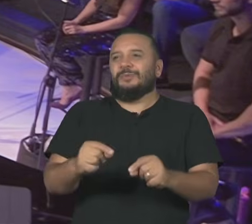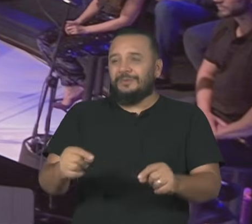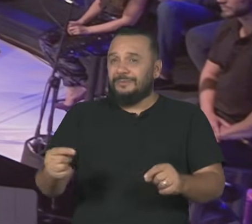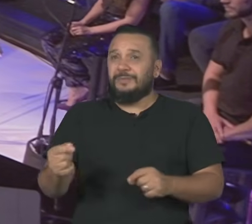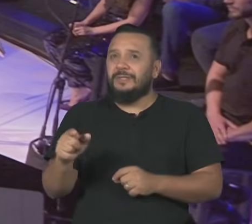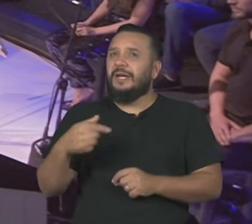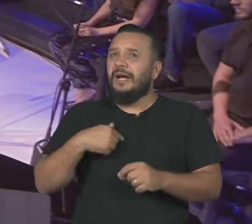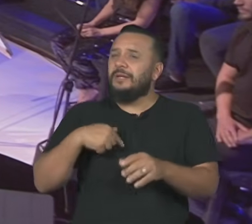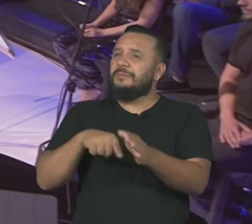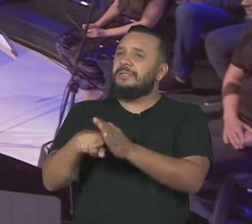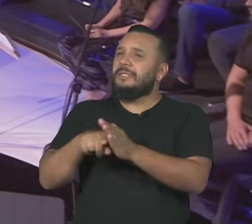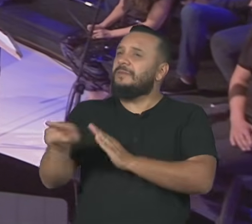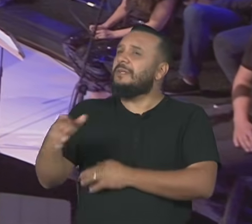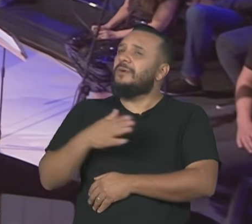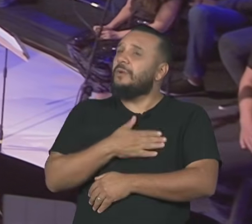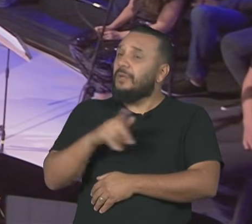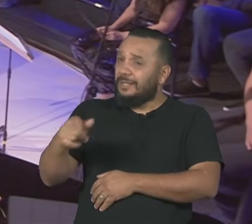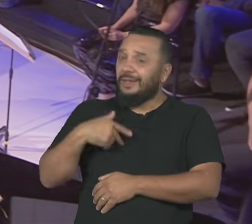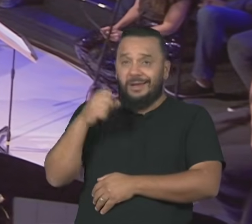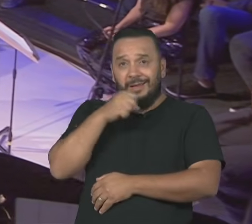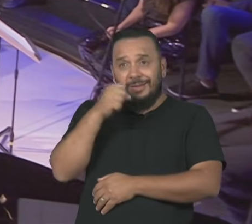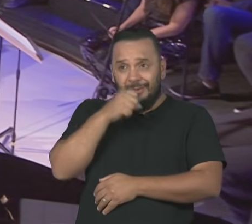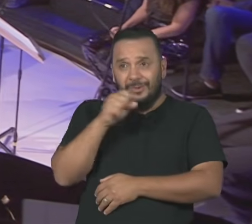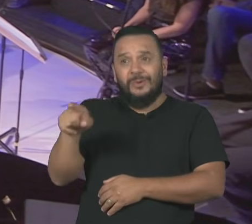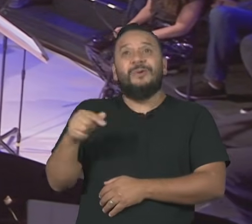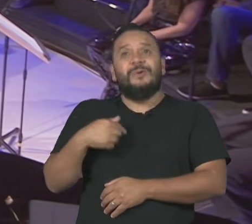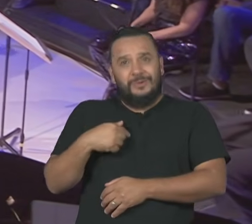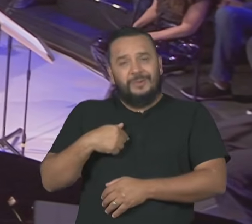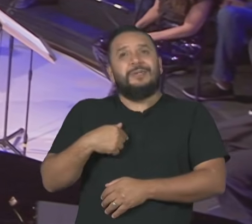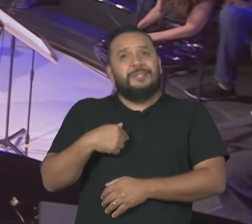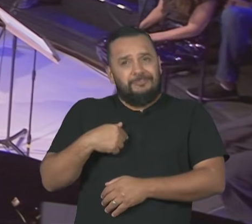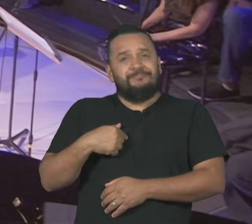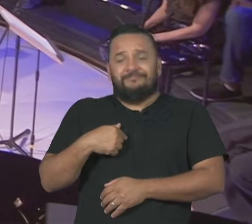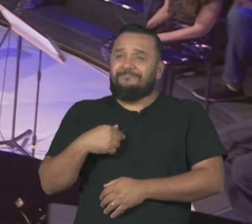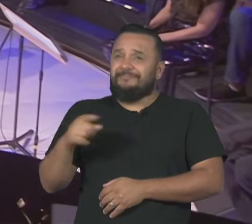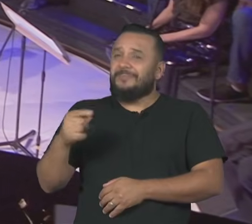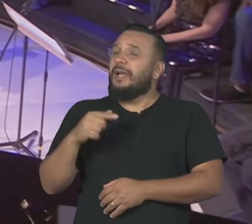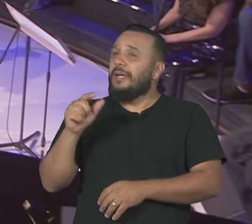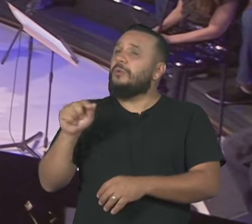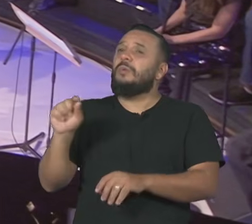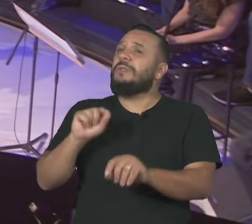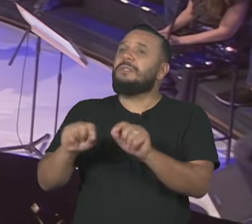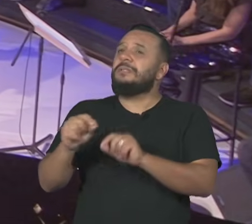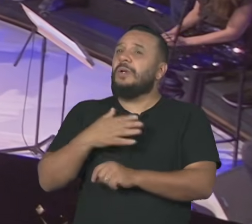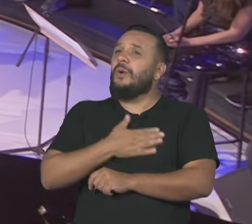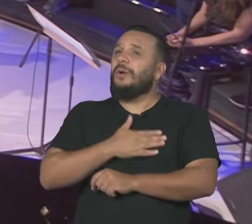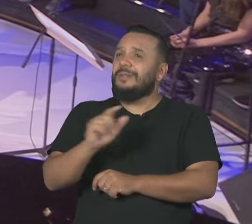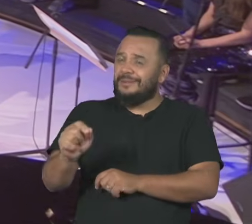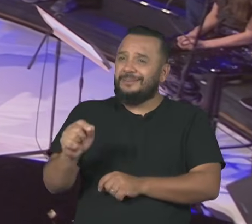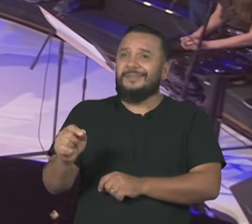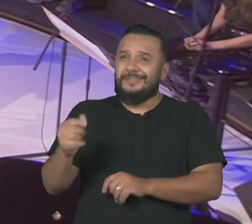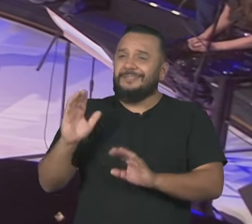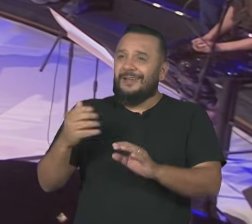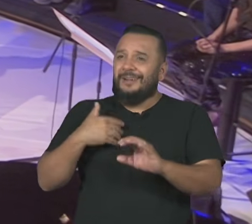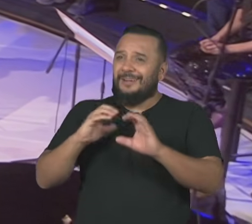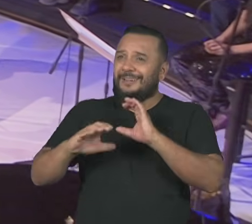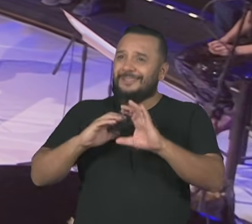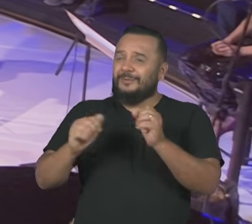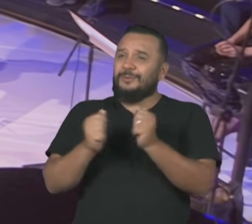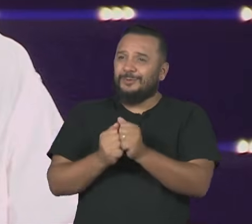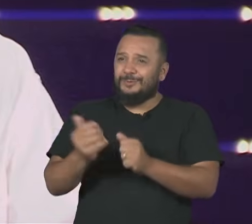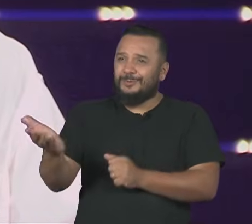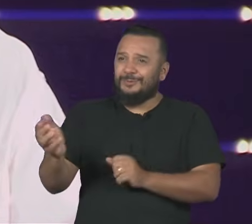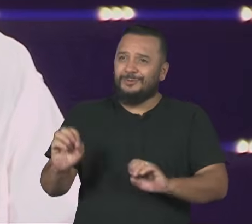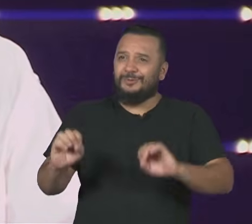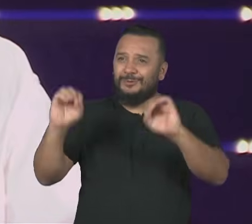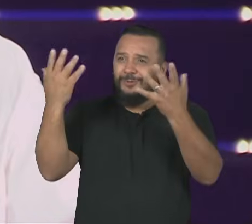ela gostava, que ela é cantora. Ela era cantora quando jovem e cantava e tal. E aí eu fico cantando umas coisas com ela, sempre boto ela pra cantar no